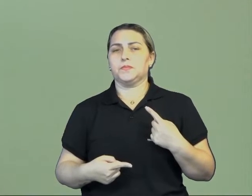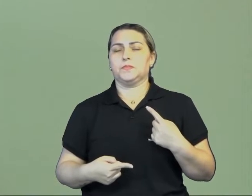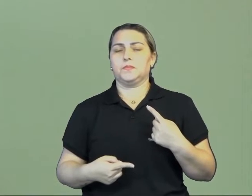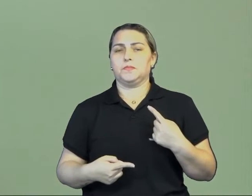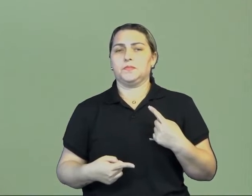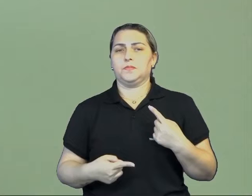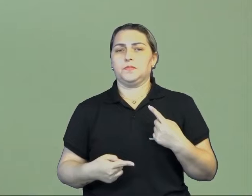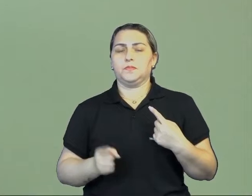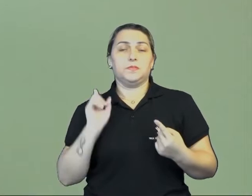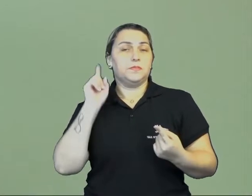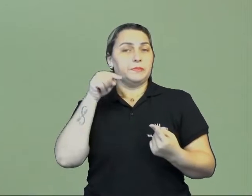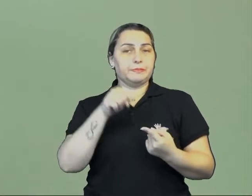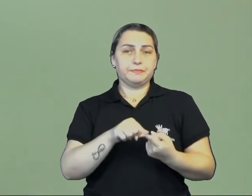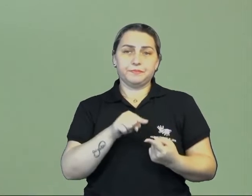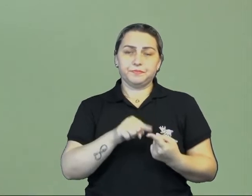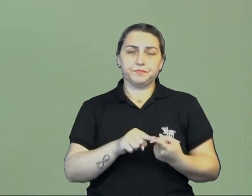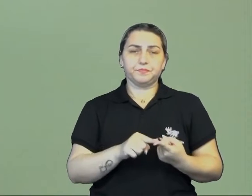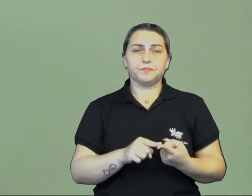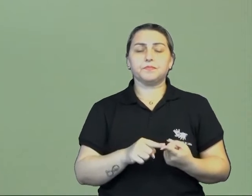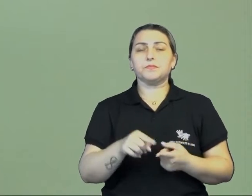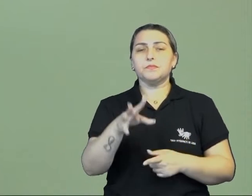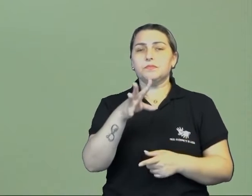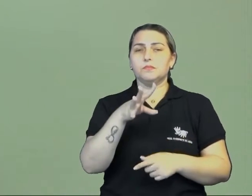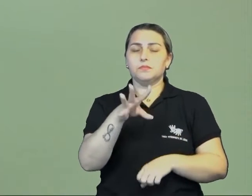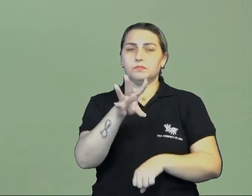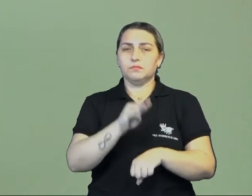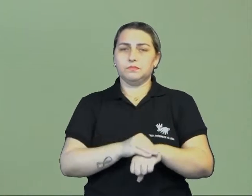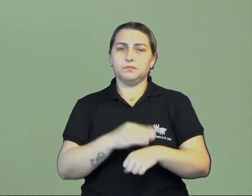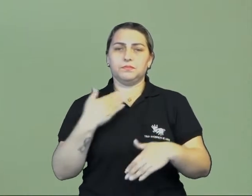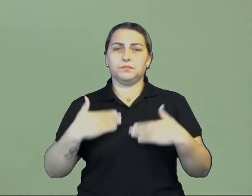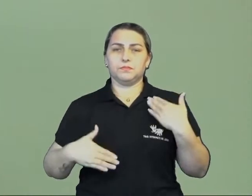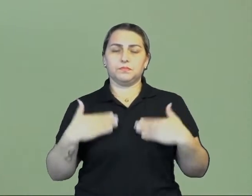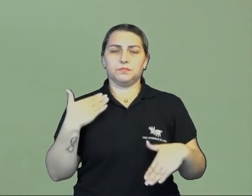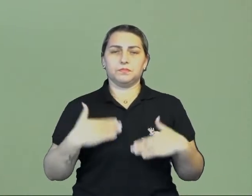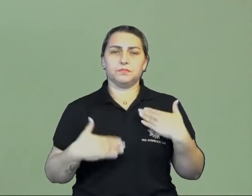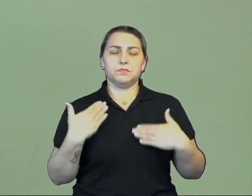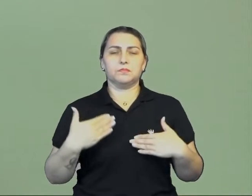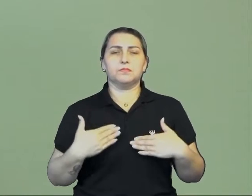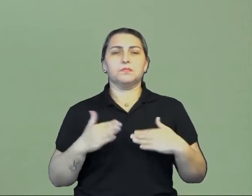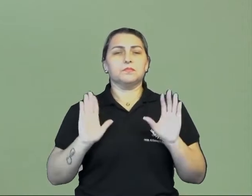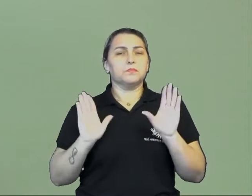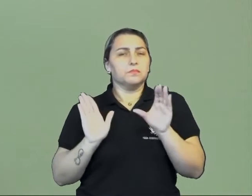sentido, ali o conhecimento sobre o corpo ele ficou um pouco mais retraído.